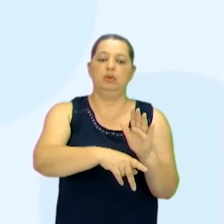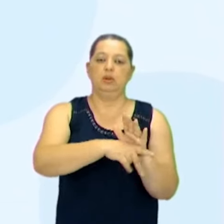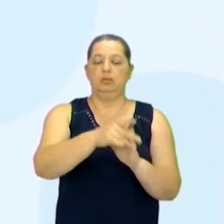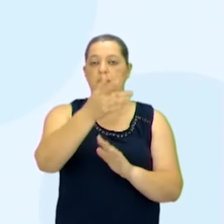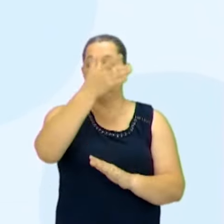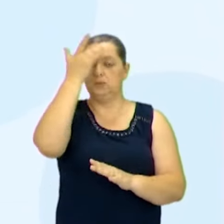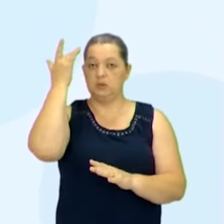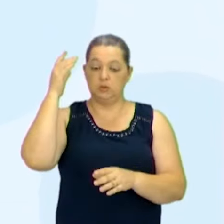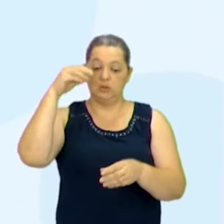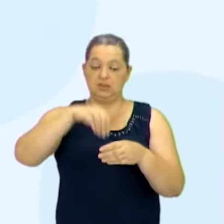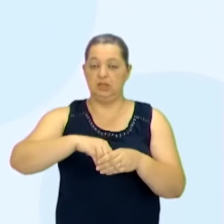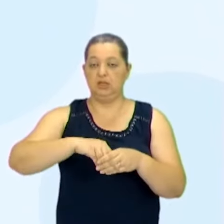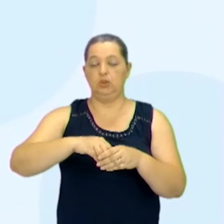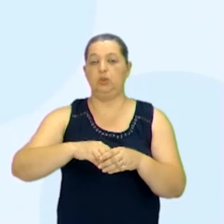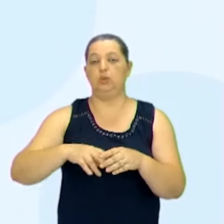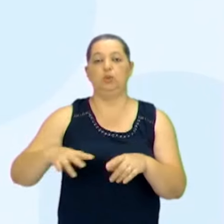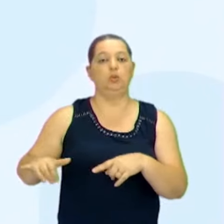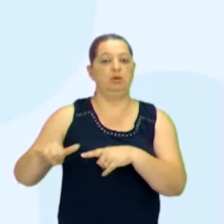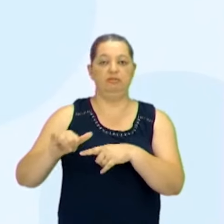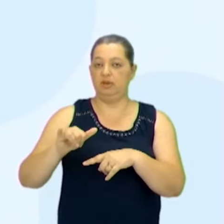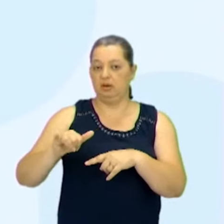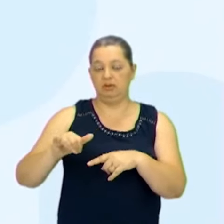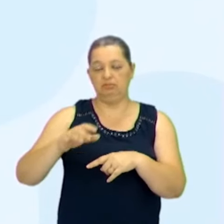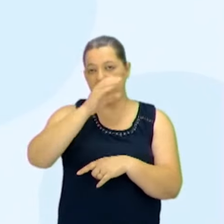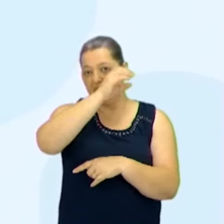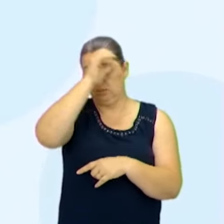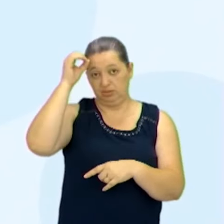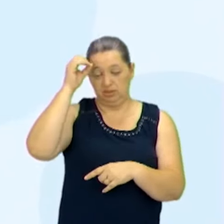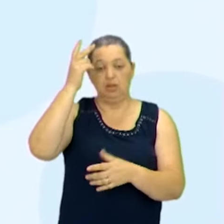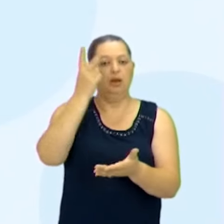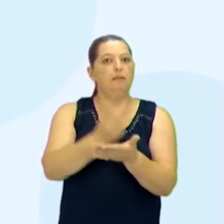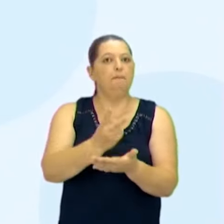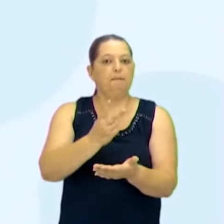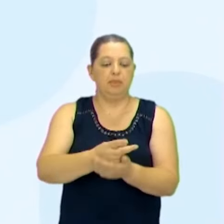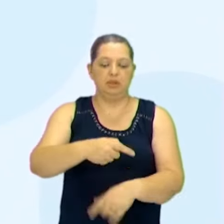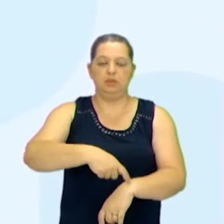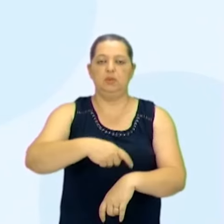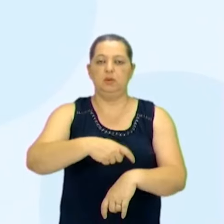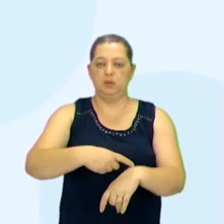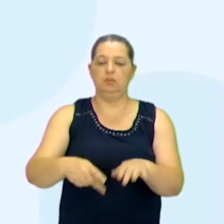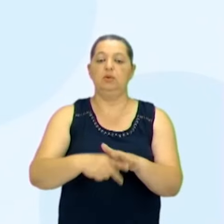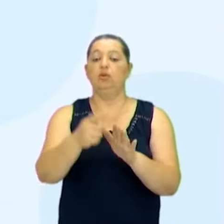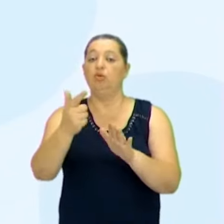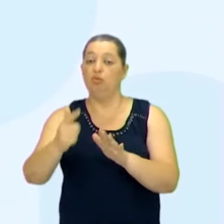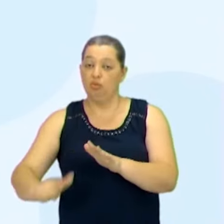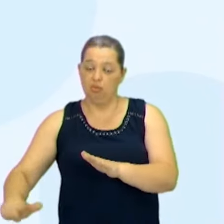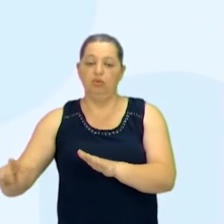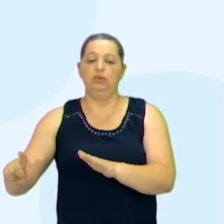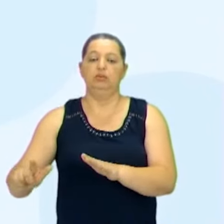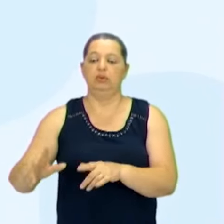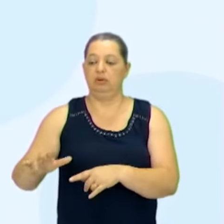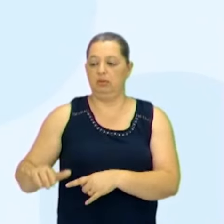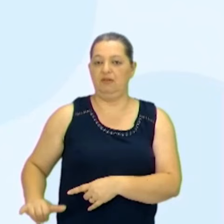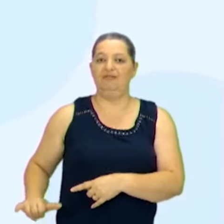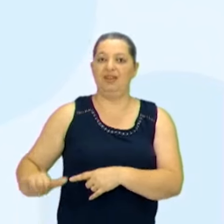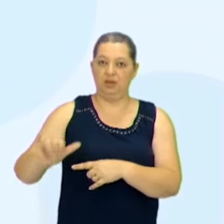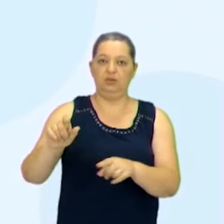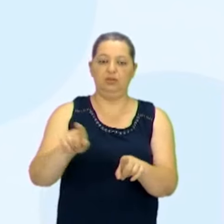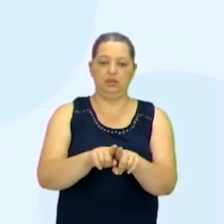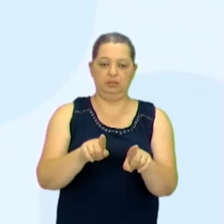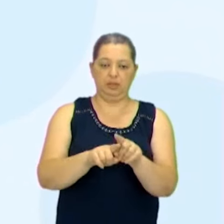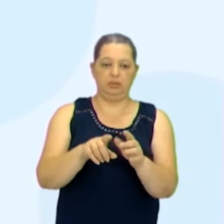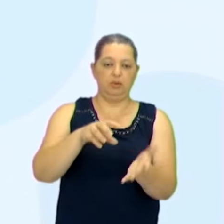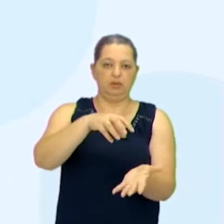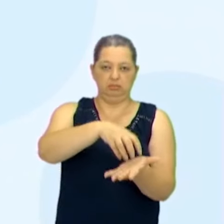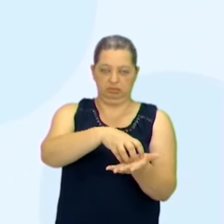terroristas. Ao mesmo tempo, em Washington, outro avião atingiu o Pentágono, sede do Departamento de Defesa